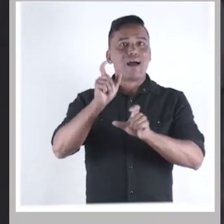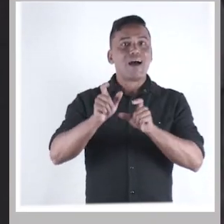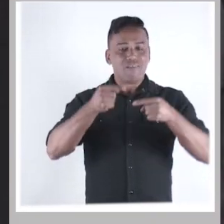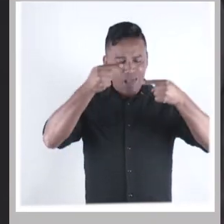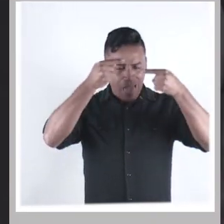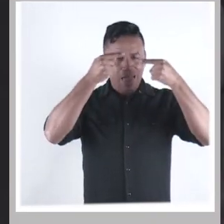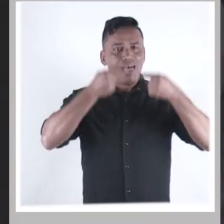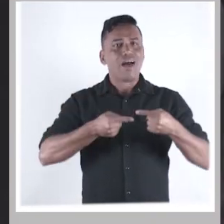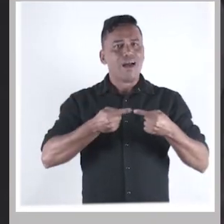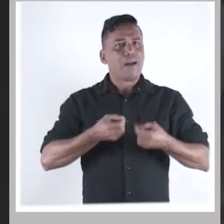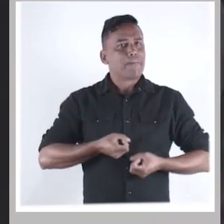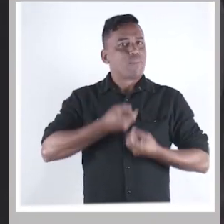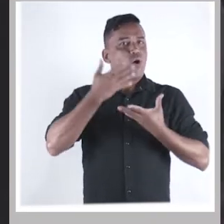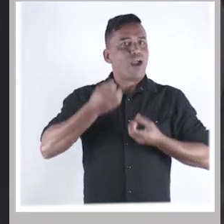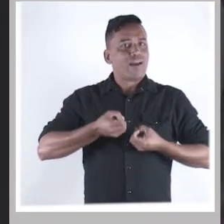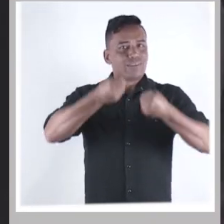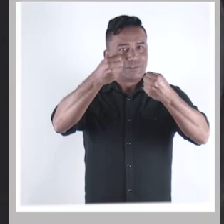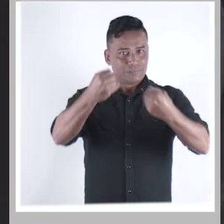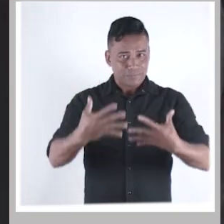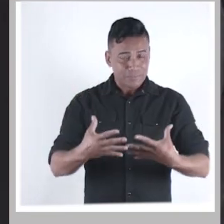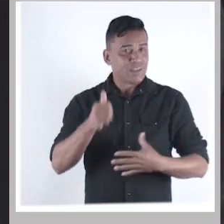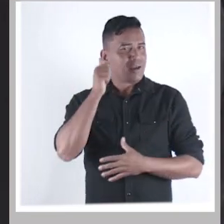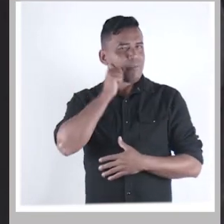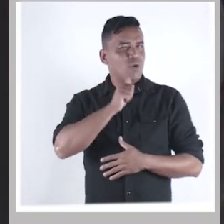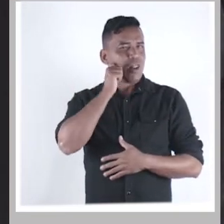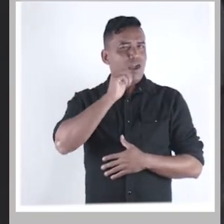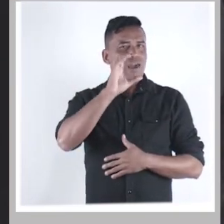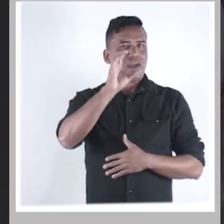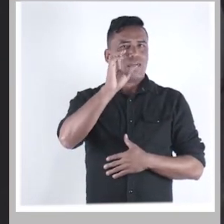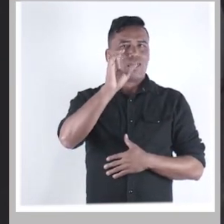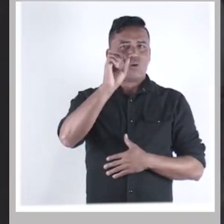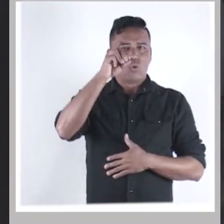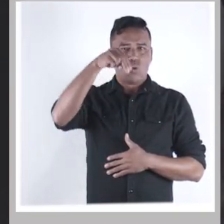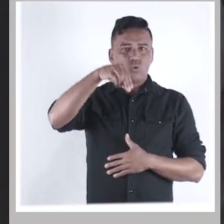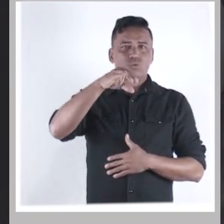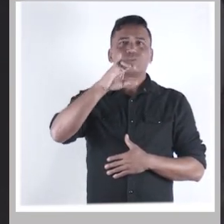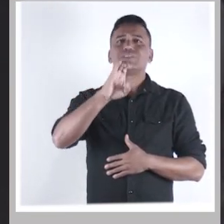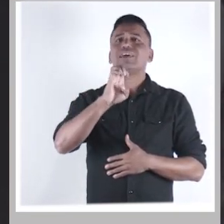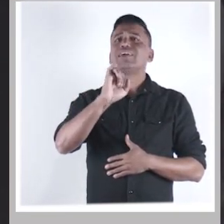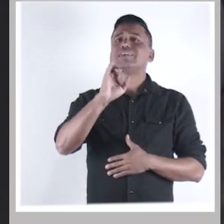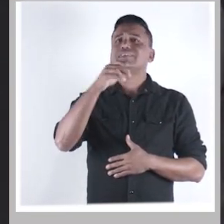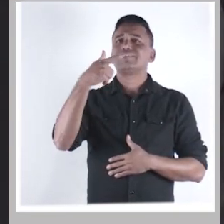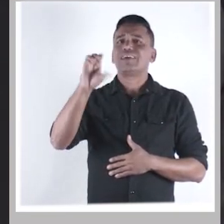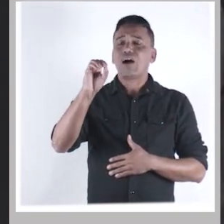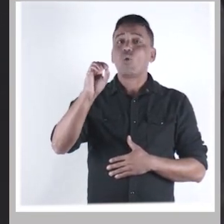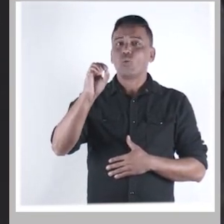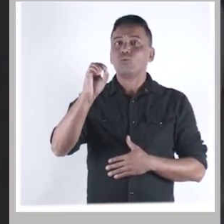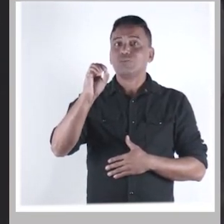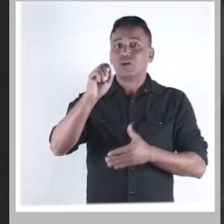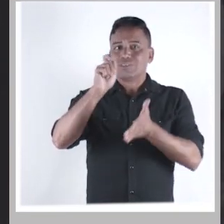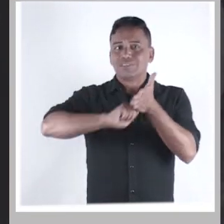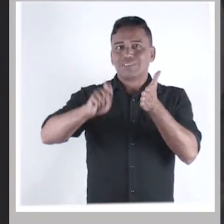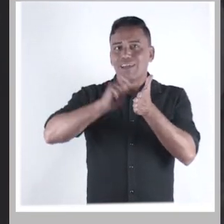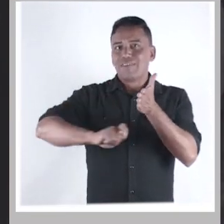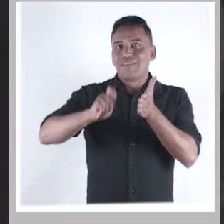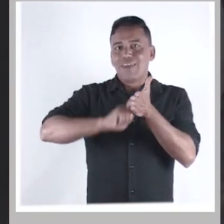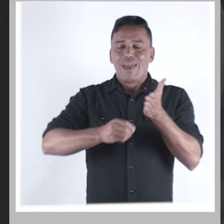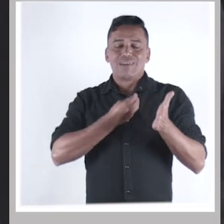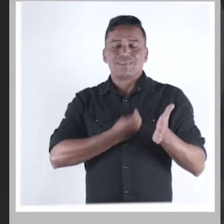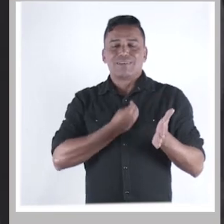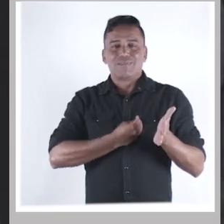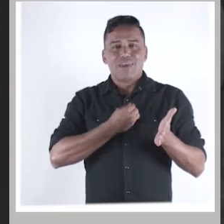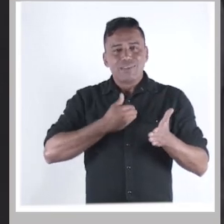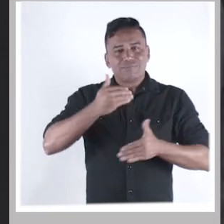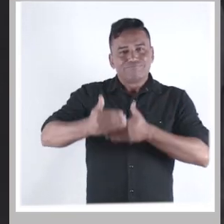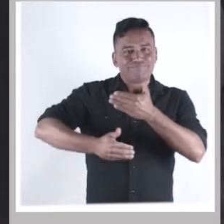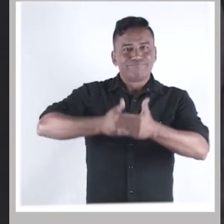Fruir a essência de cada palavra é um duelo, diz o poeta. Com Conceição Evaristo, aprendi que essas confissões são, na verdade,